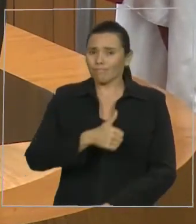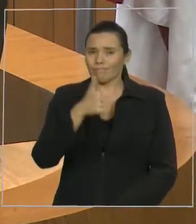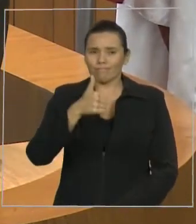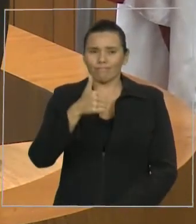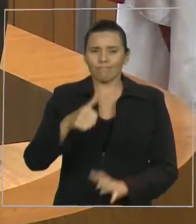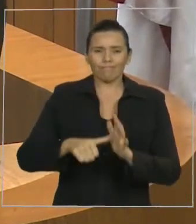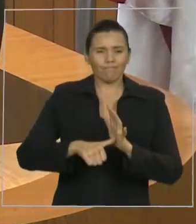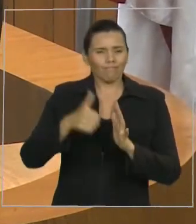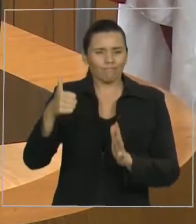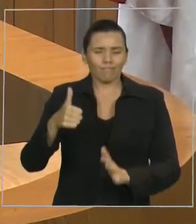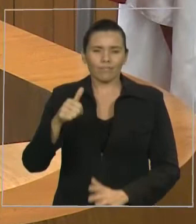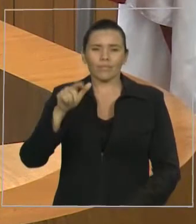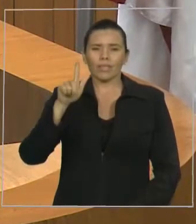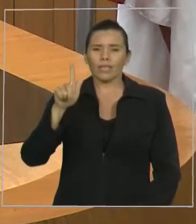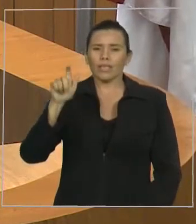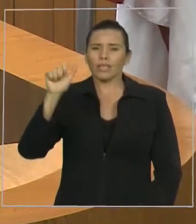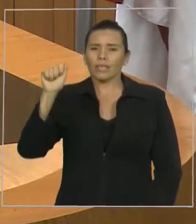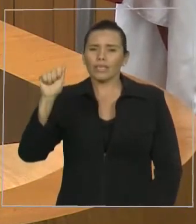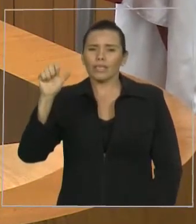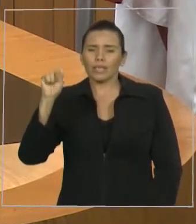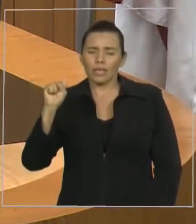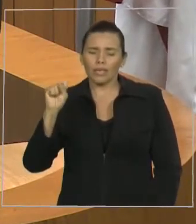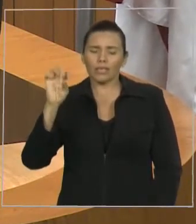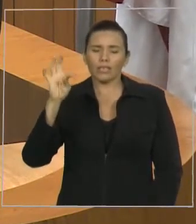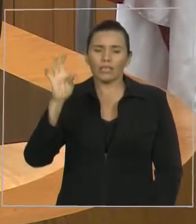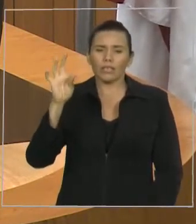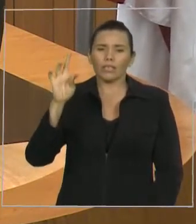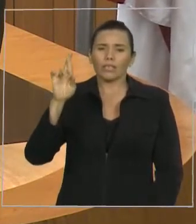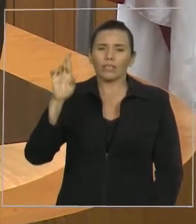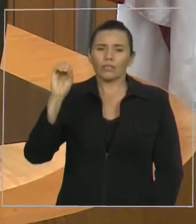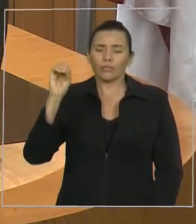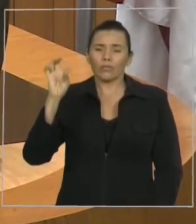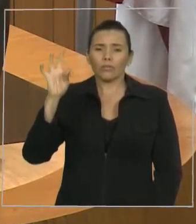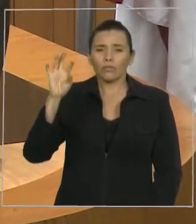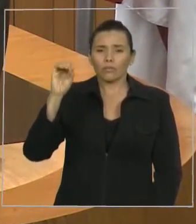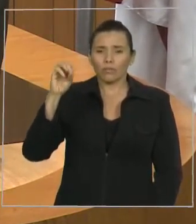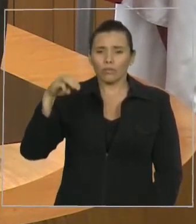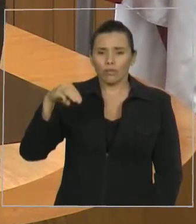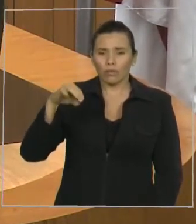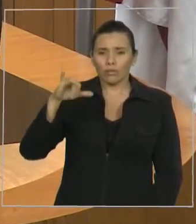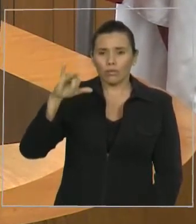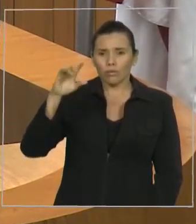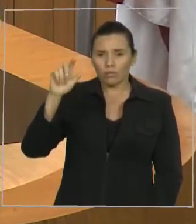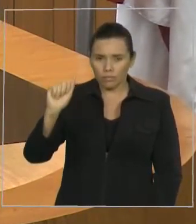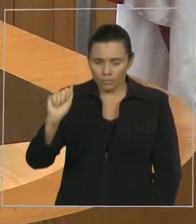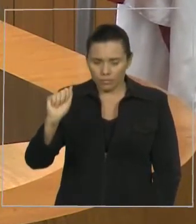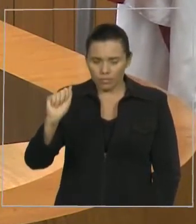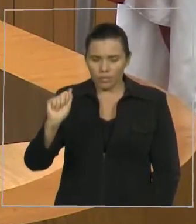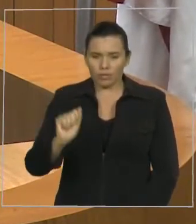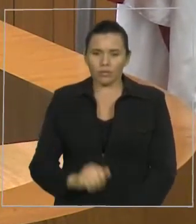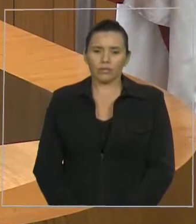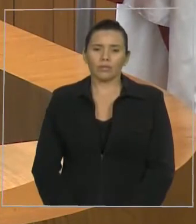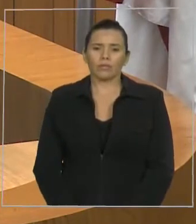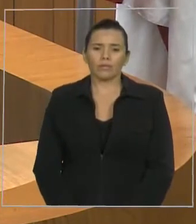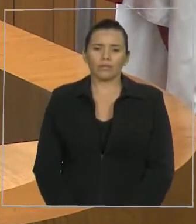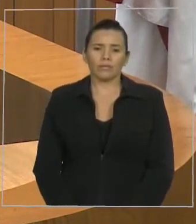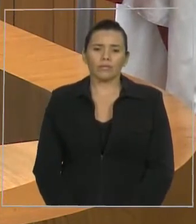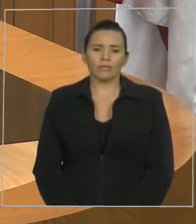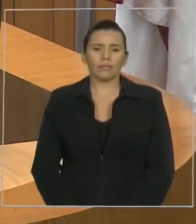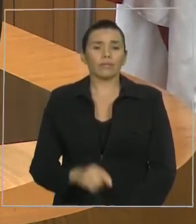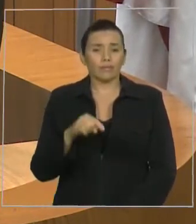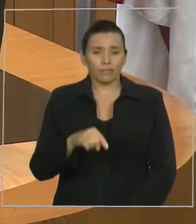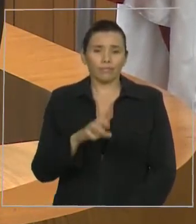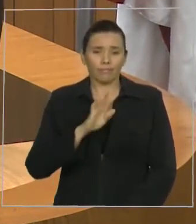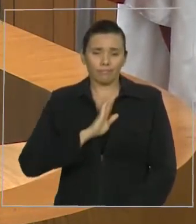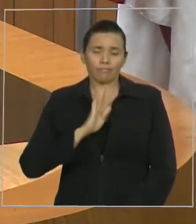de gastrostomia via endoscópica no município de Bacabal, no serviço público. Ficamos